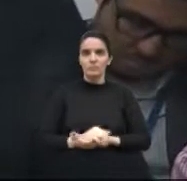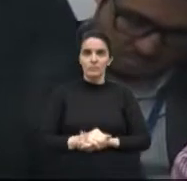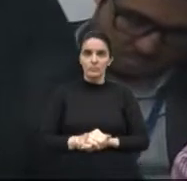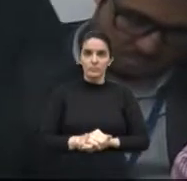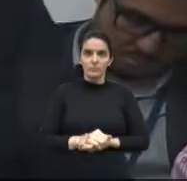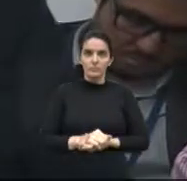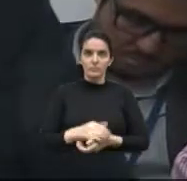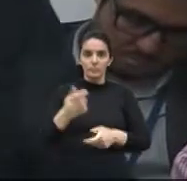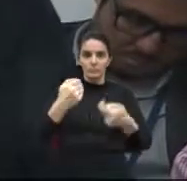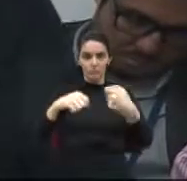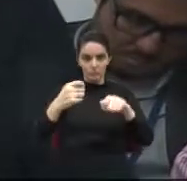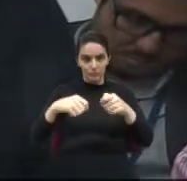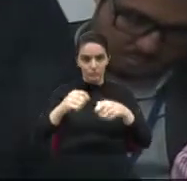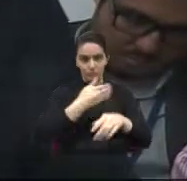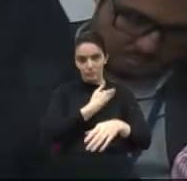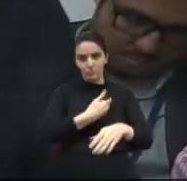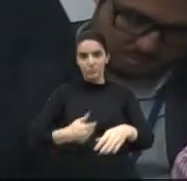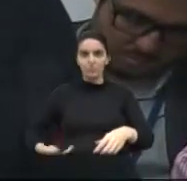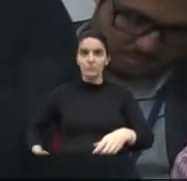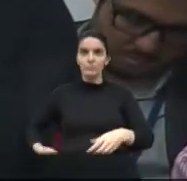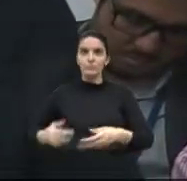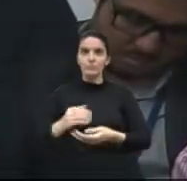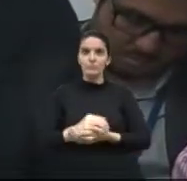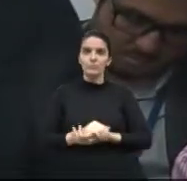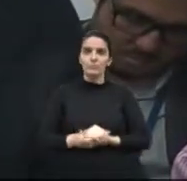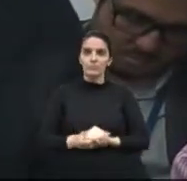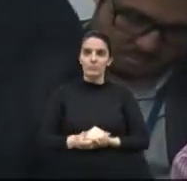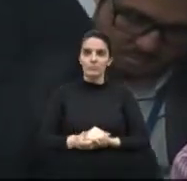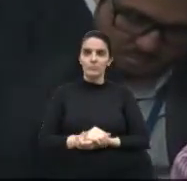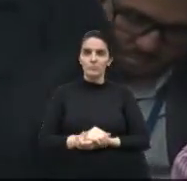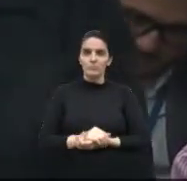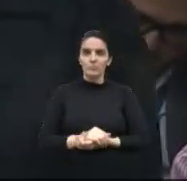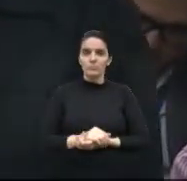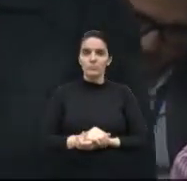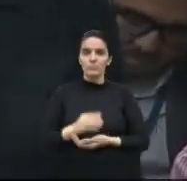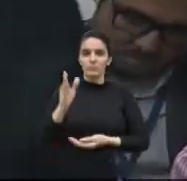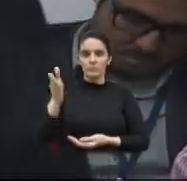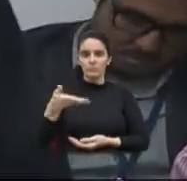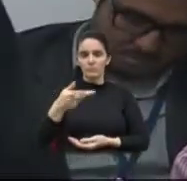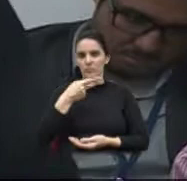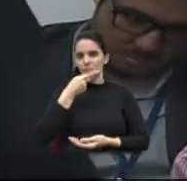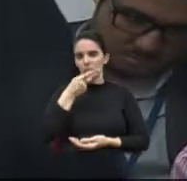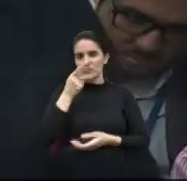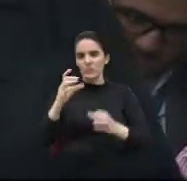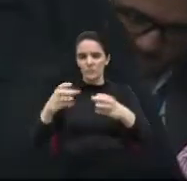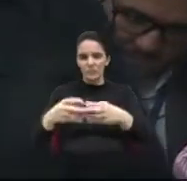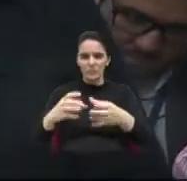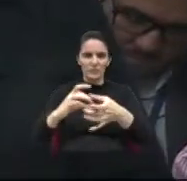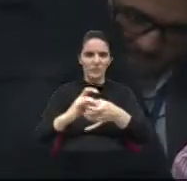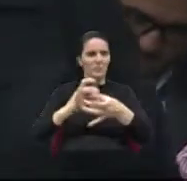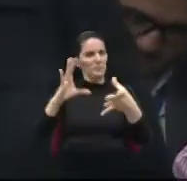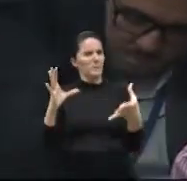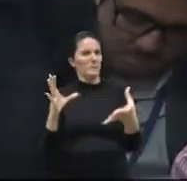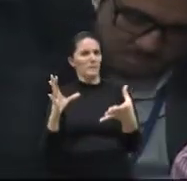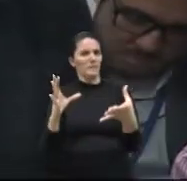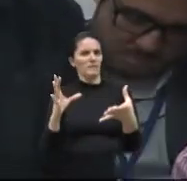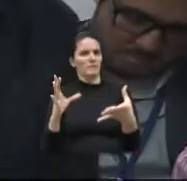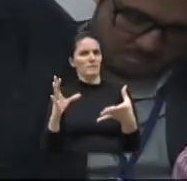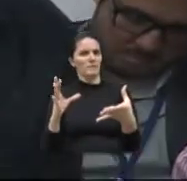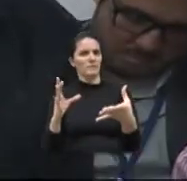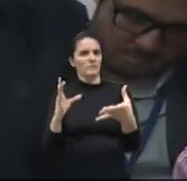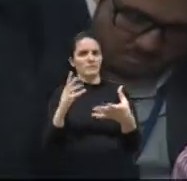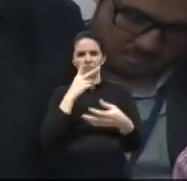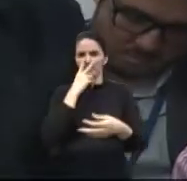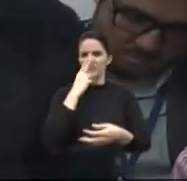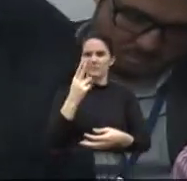na administração pública, vereador Marcelo. Agora, ficar declarando independência, me parece colocando a